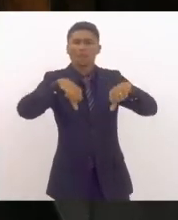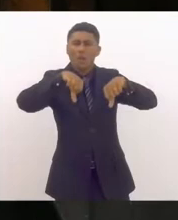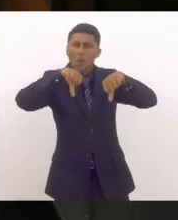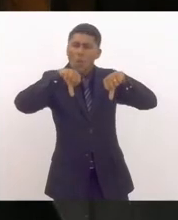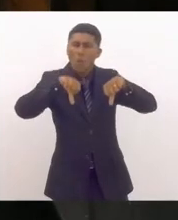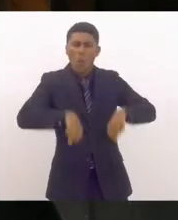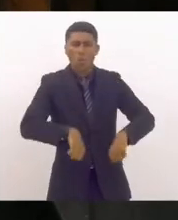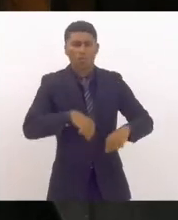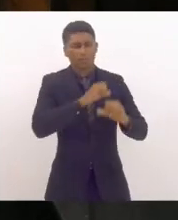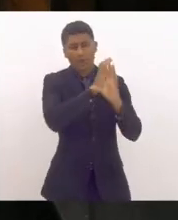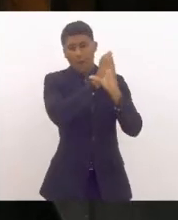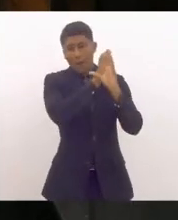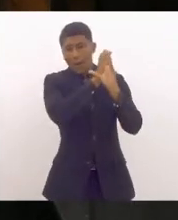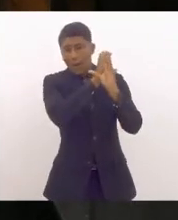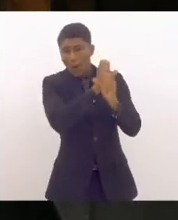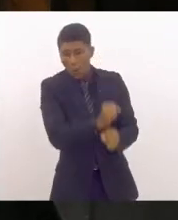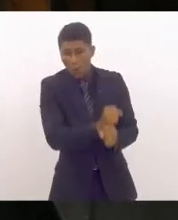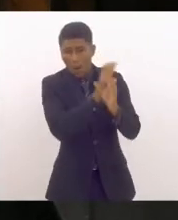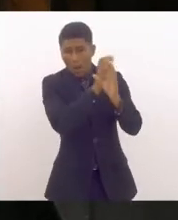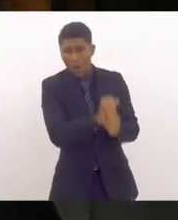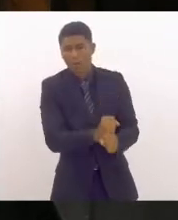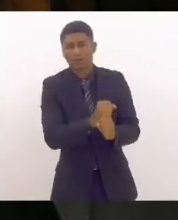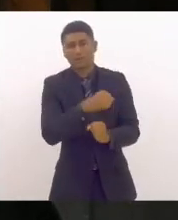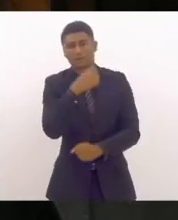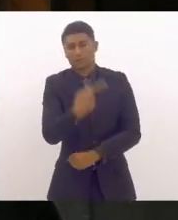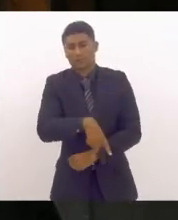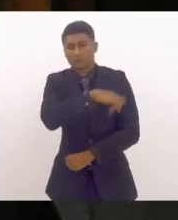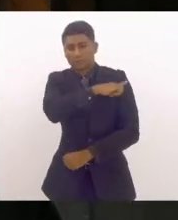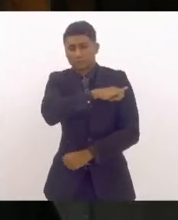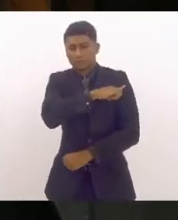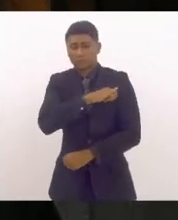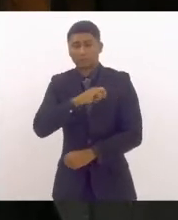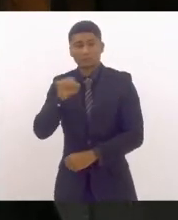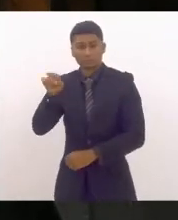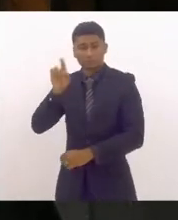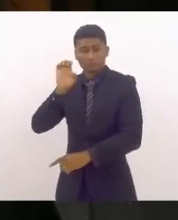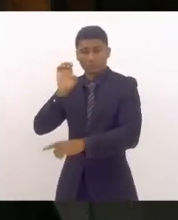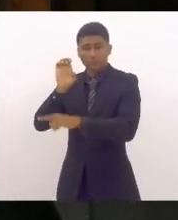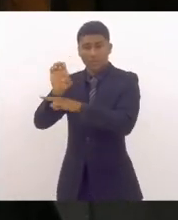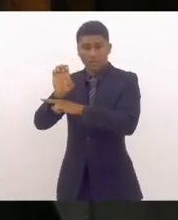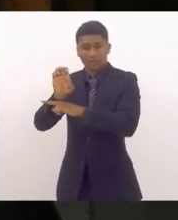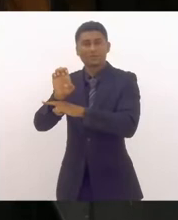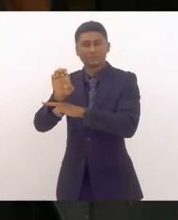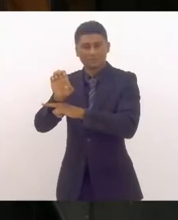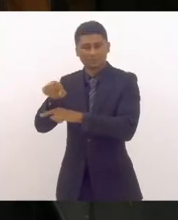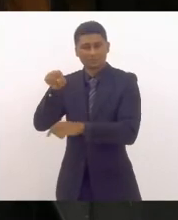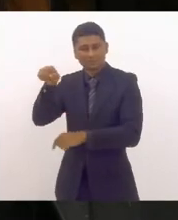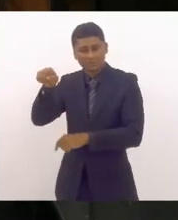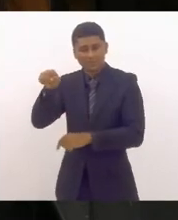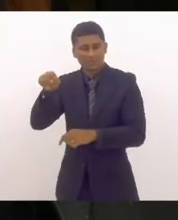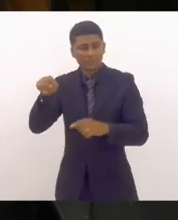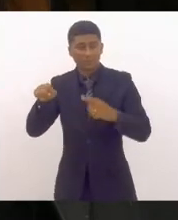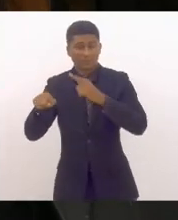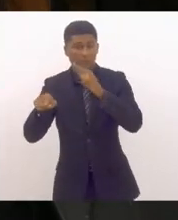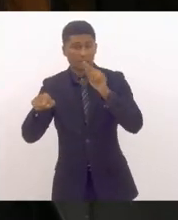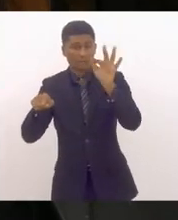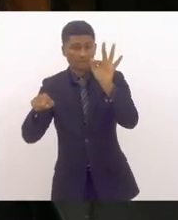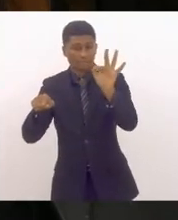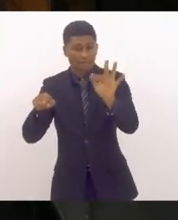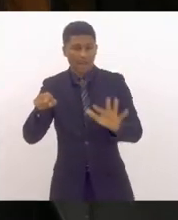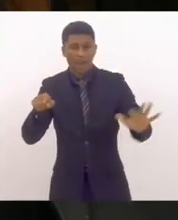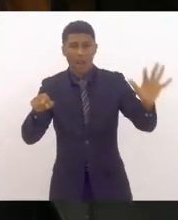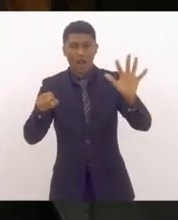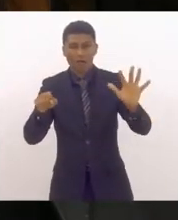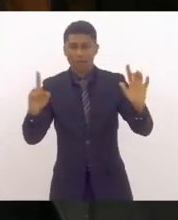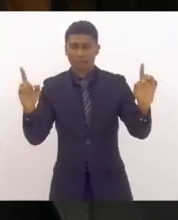contas públicas do Rio de Janeiro foi a negociação com o estado fez do governo vi seu Castro com a união sobre